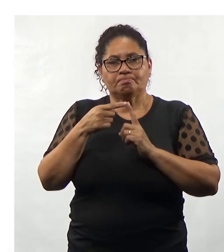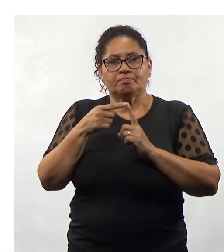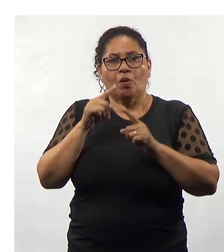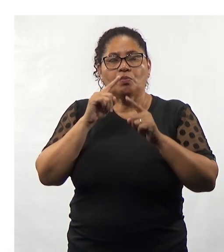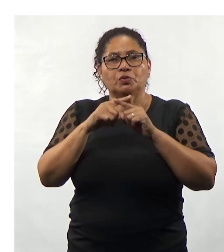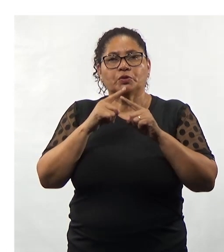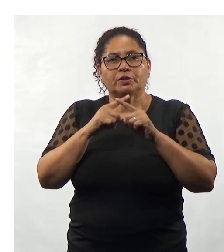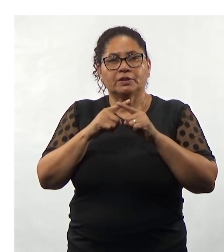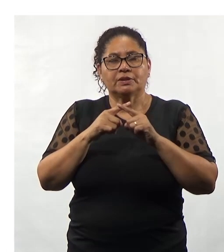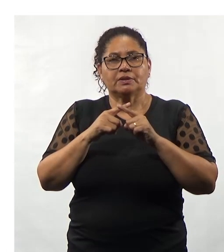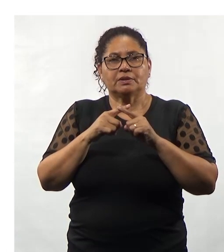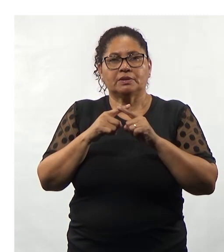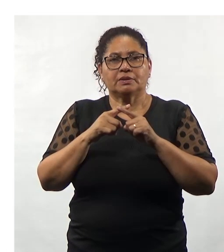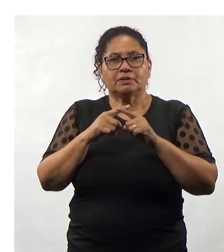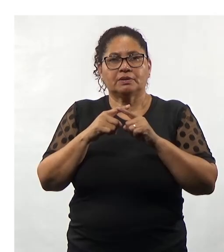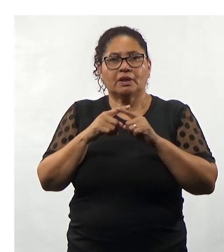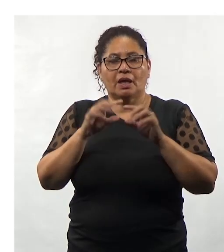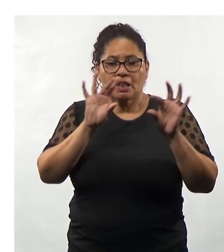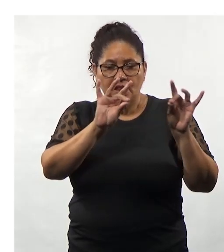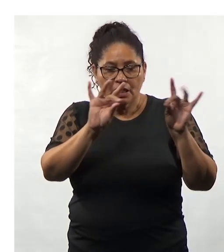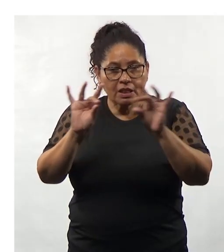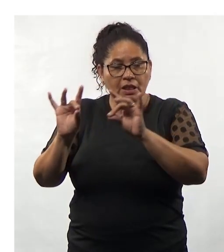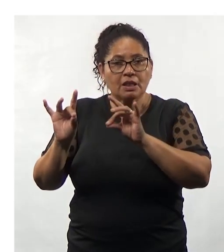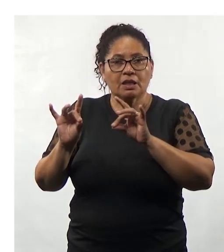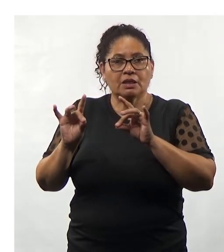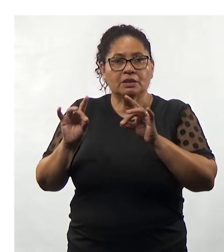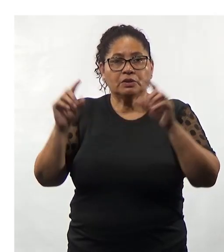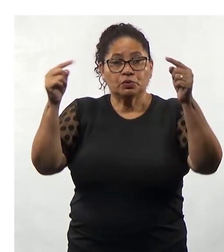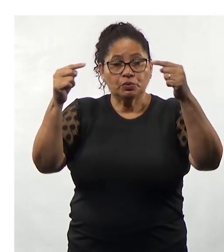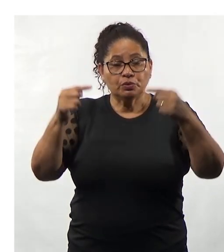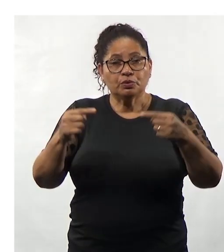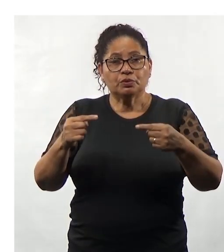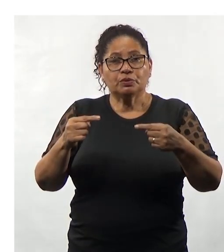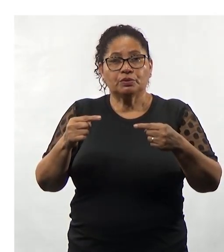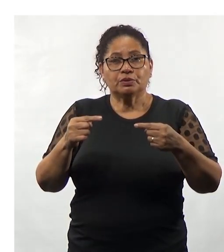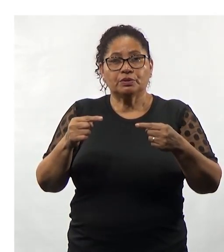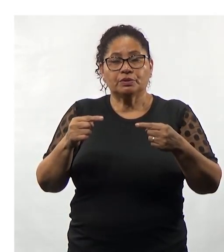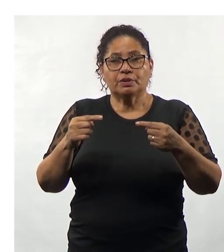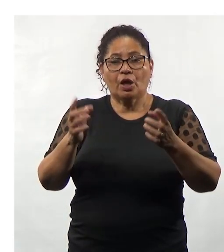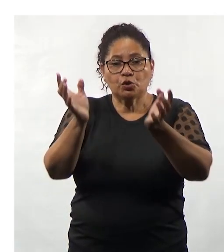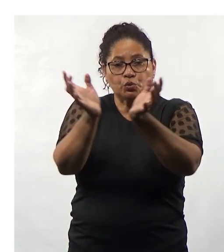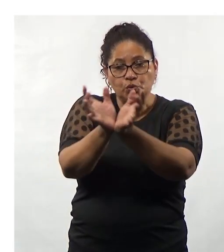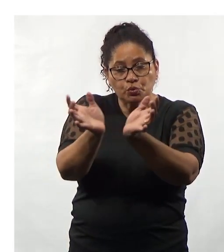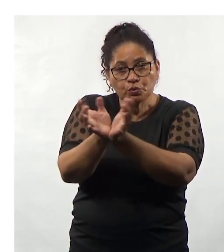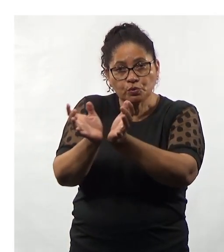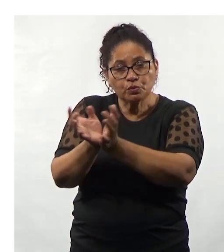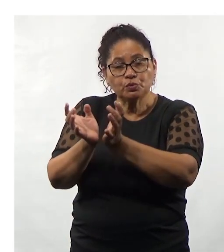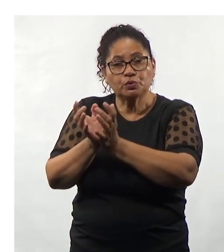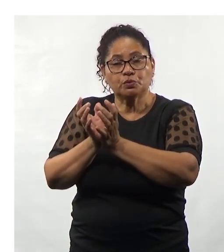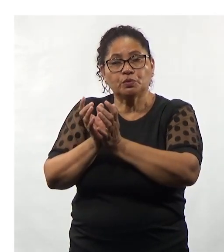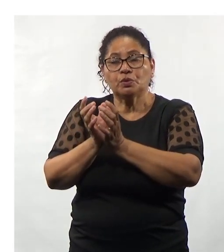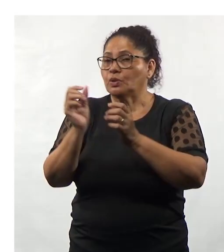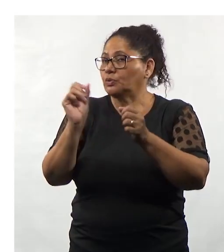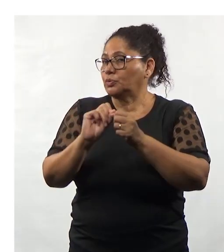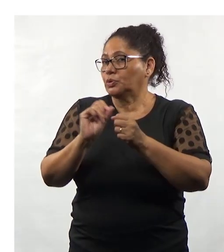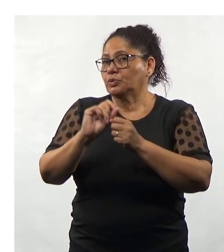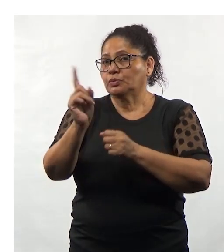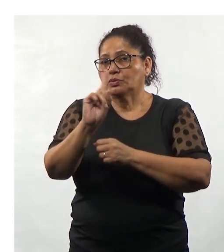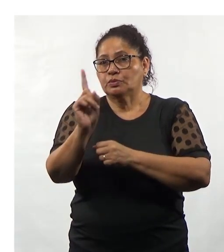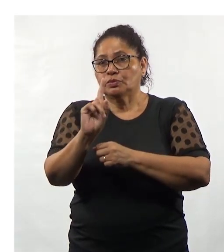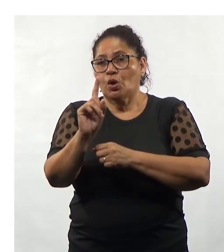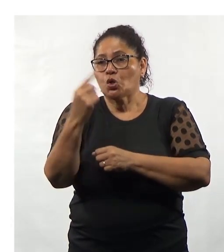Por questões de legitimidade, o processo de definição dos critérios deve ser uma construção coletiva, né? Então nós não fazemos